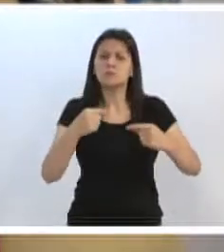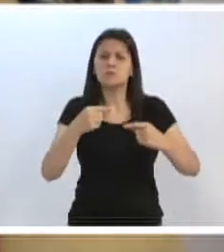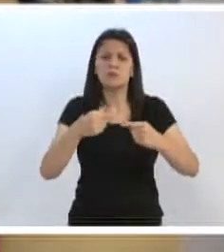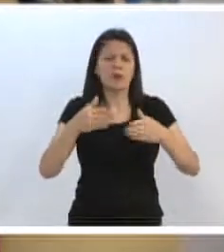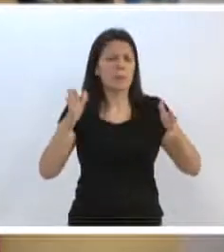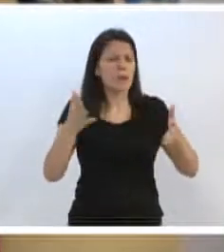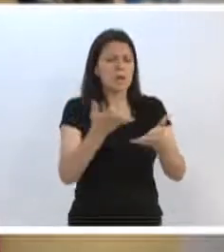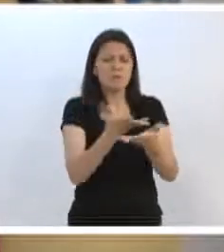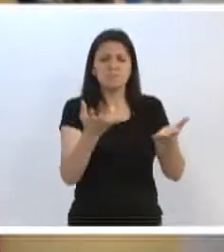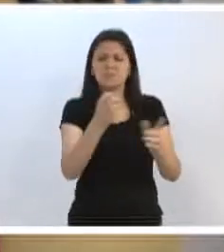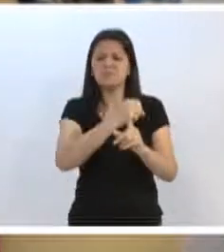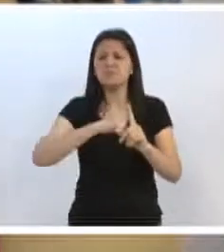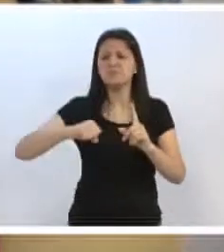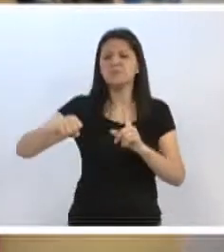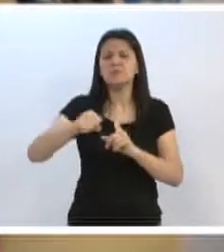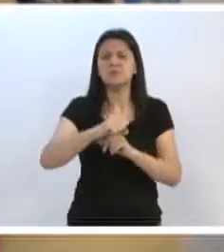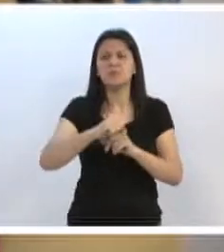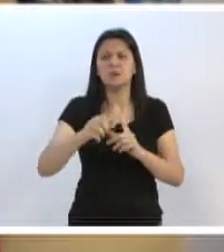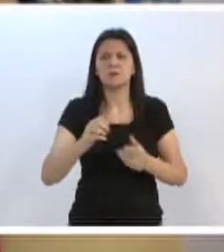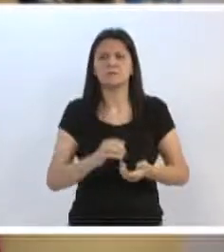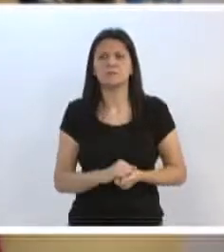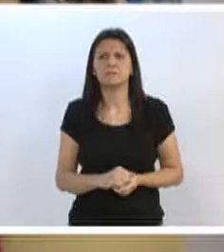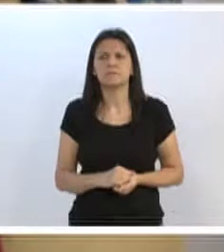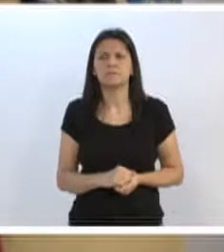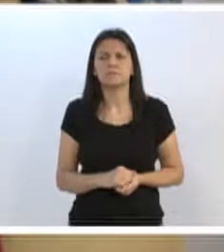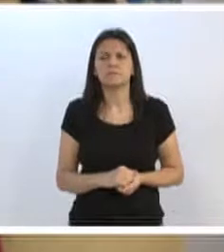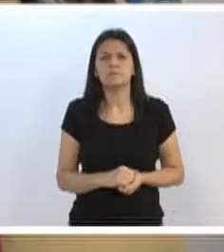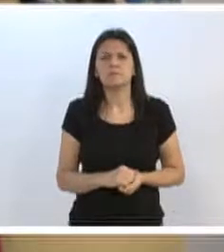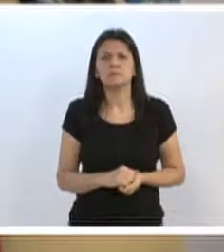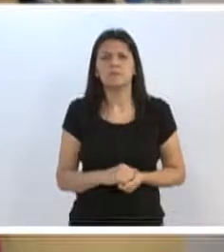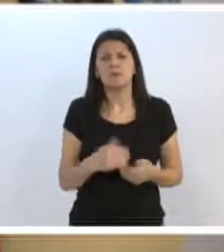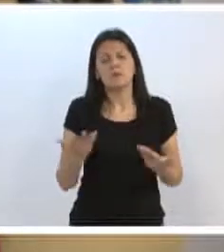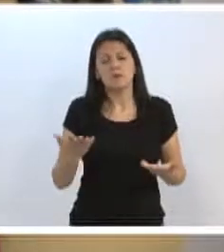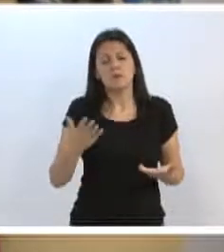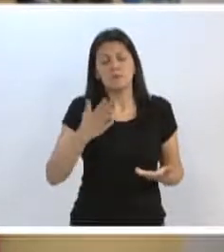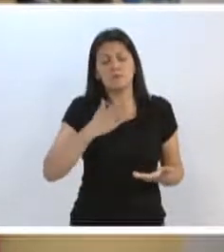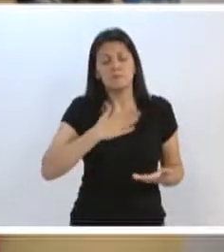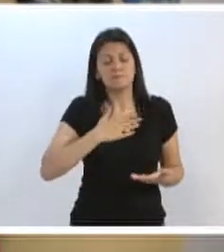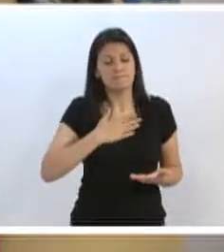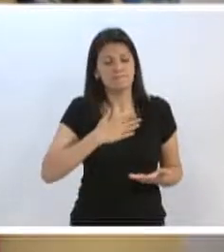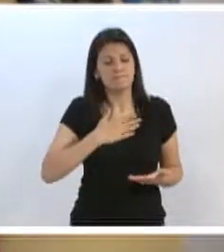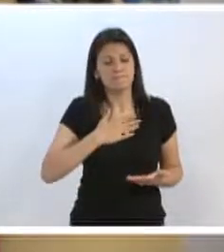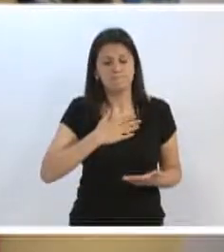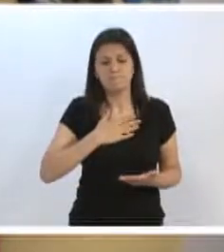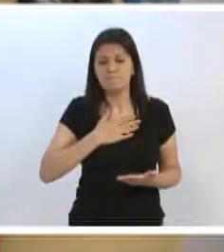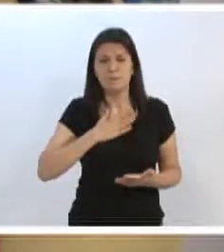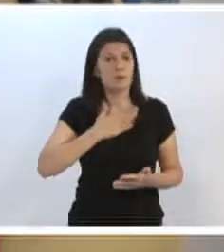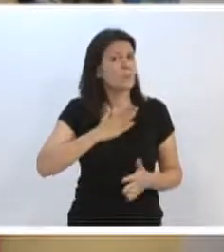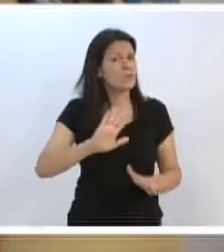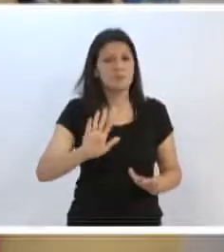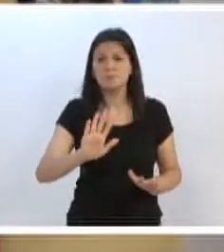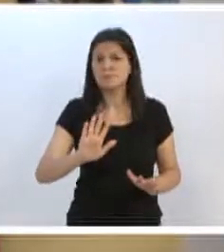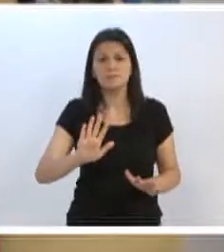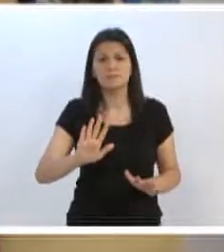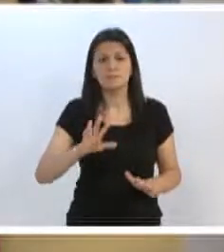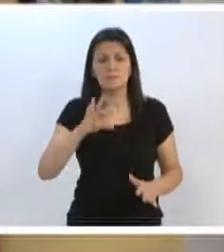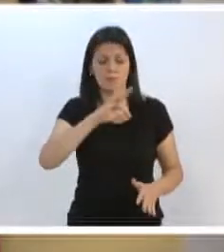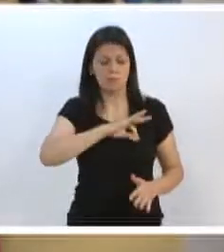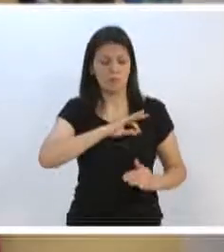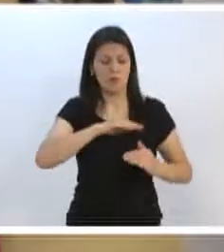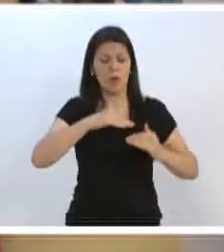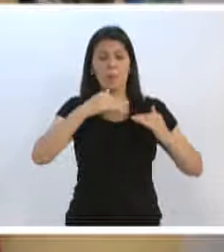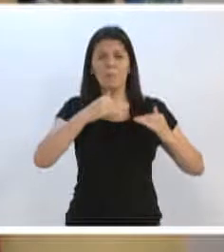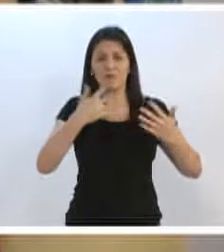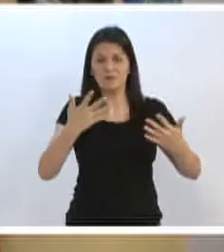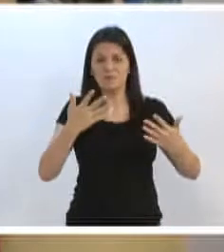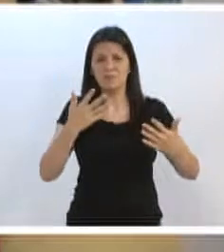abertamente enquanto sociedade brasileira. Então, deixar aqui o meu repúdio, né, esse aumento salarial que foi colocado aqui, que foi aprovado no